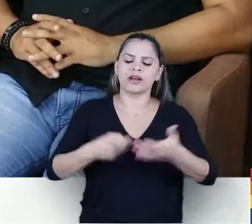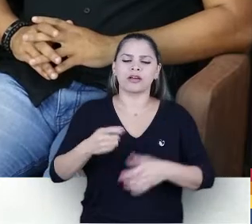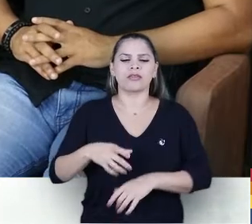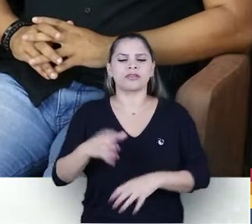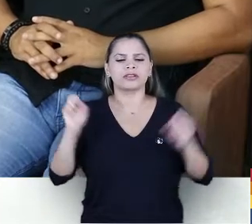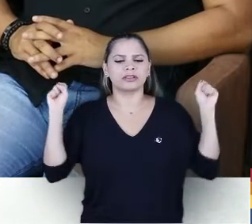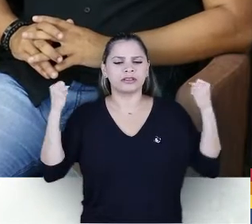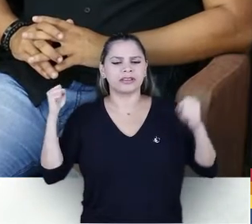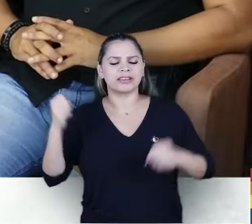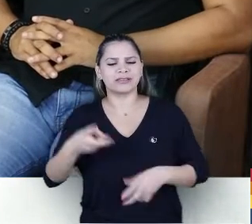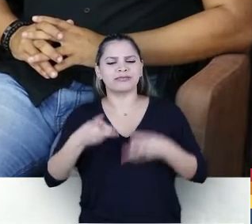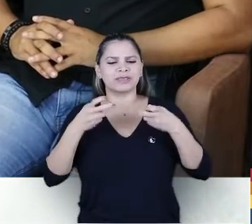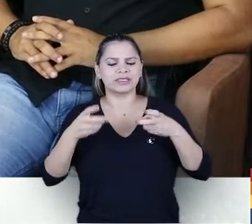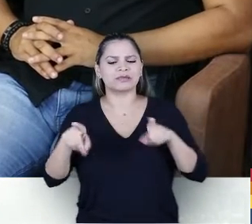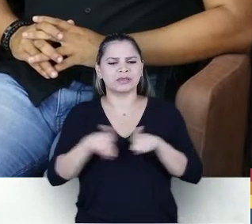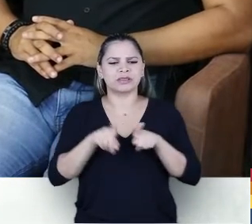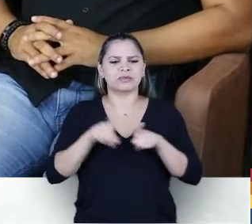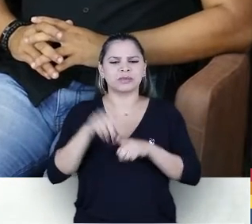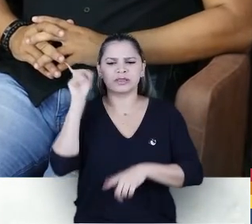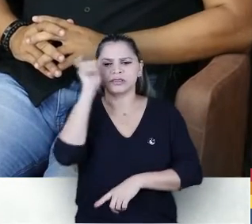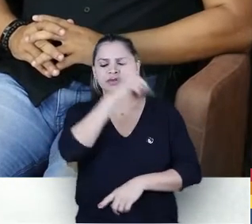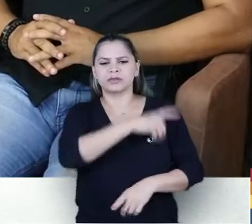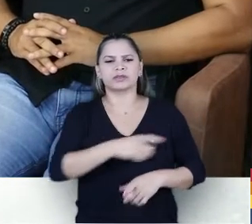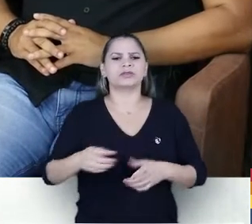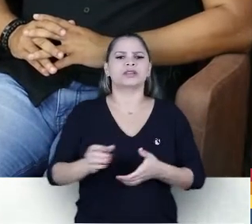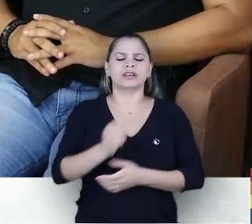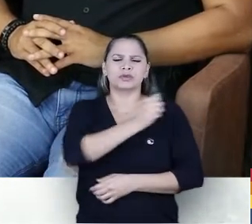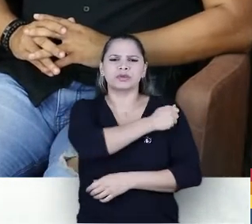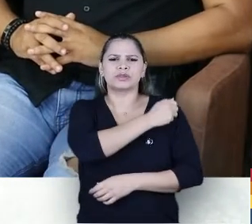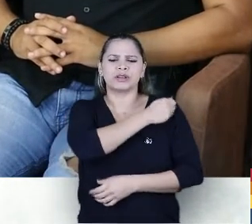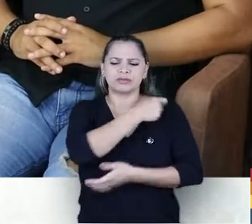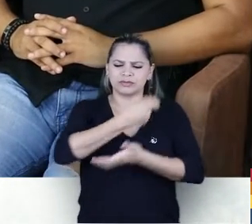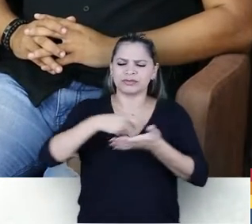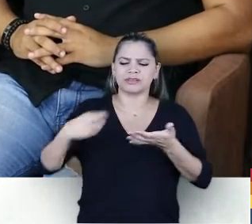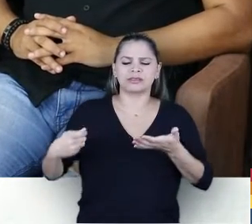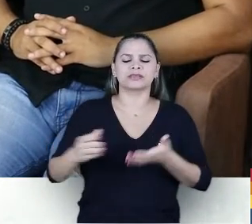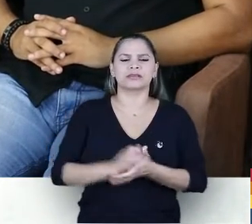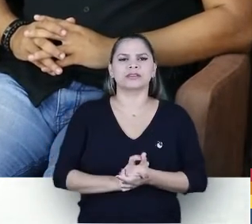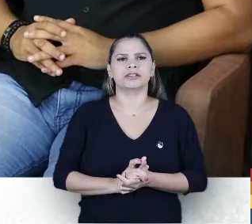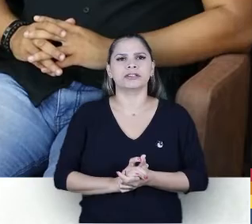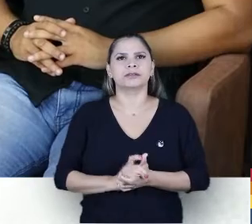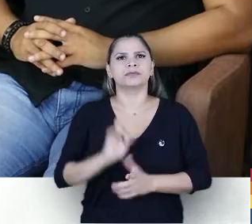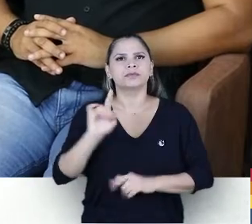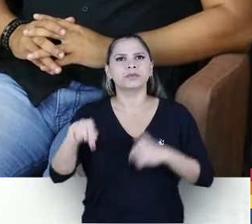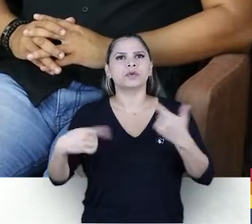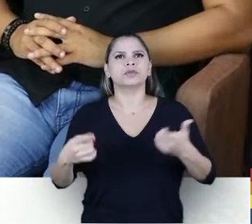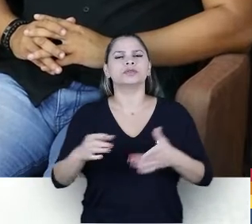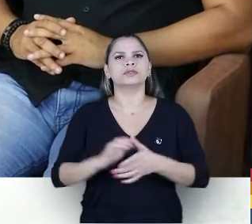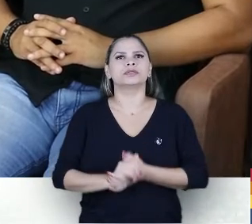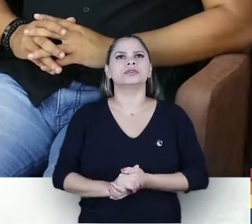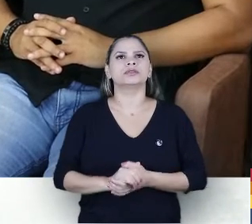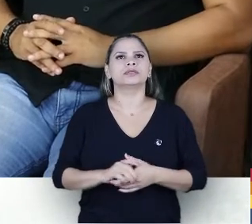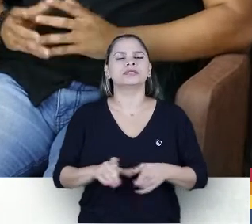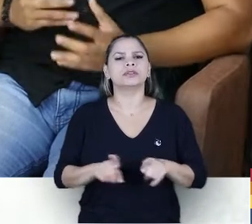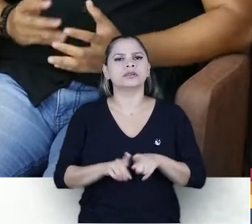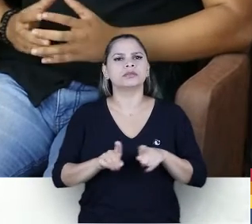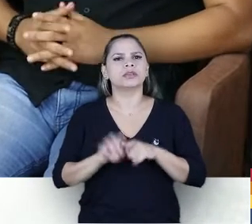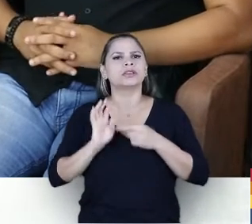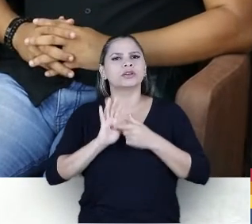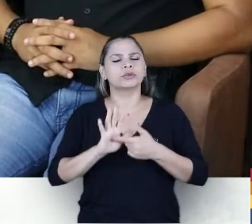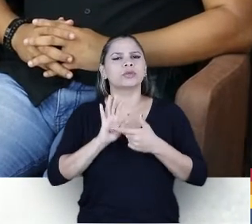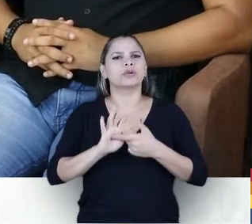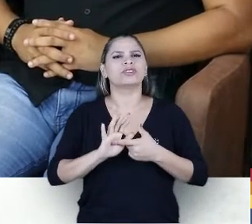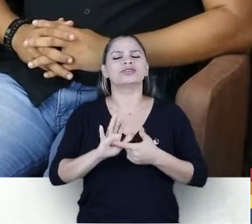as avaliações de educação física, né? E a gente percebia, né, uma dificuldade dos estudantes na escrita, também de associar a redação com